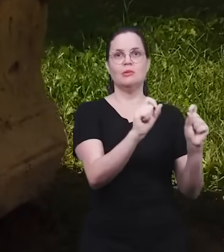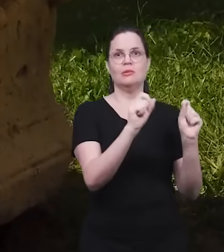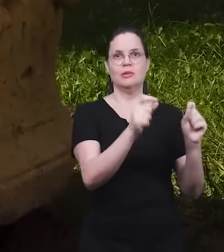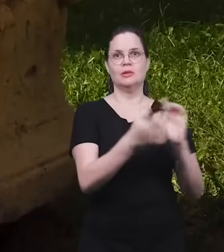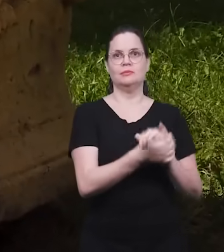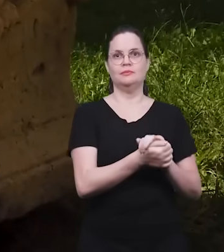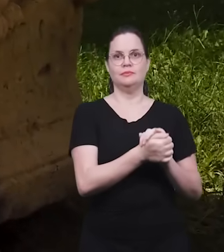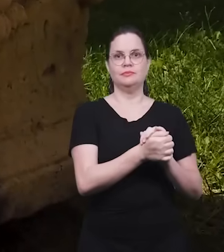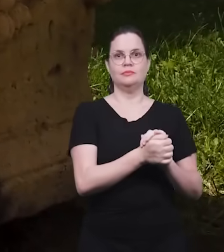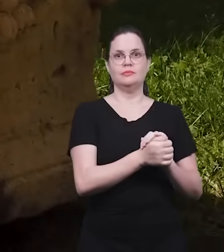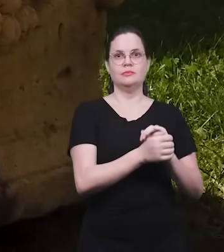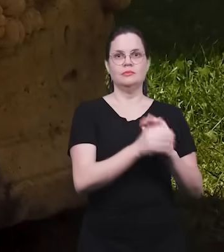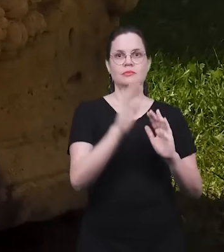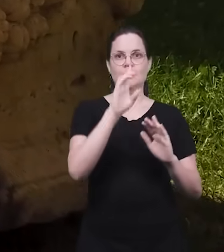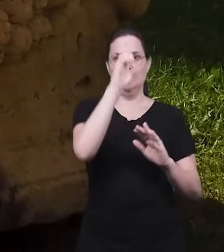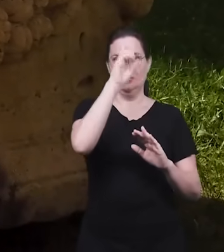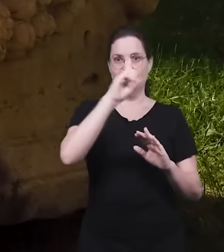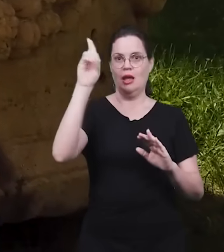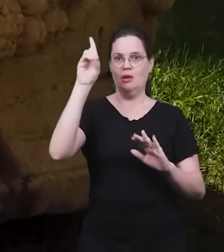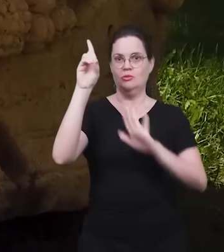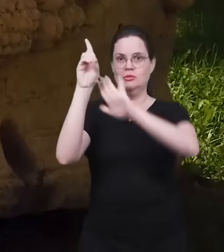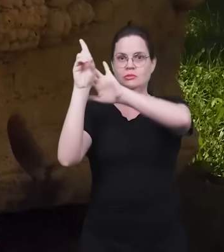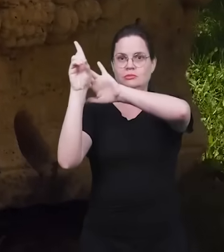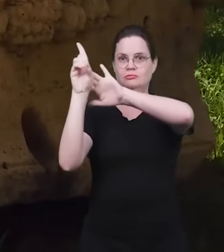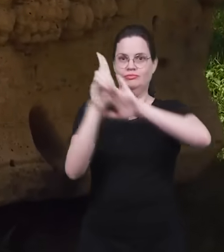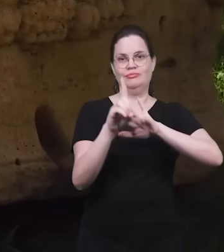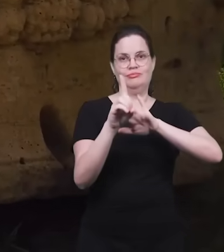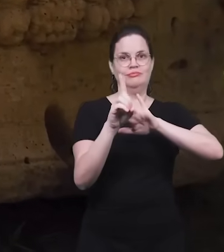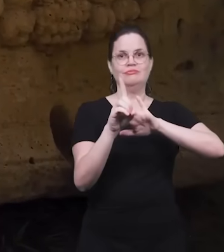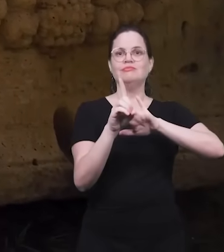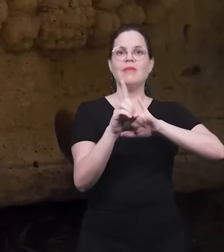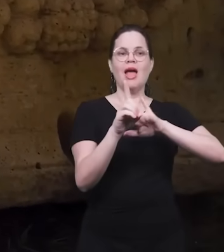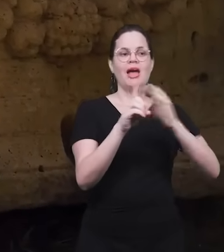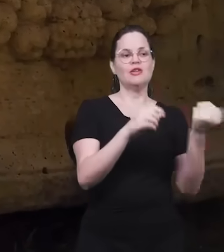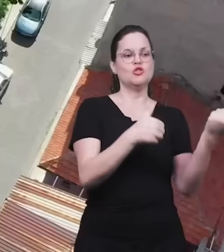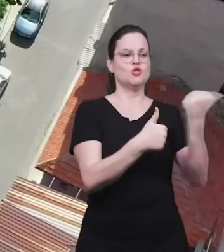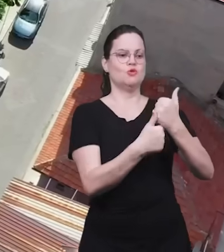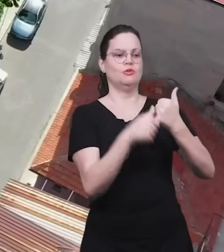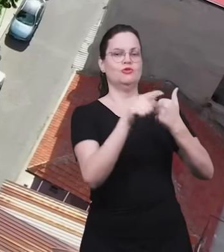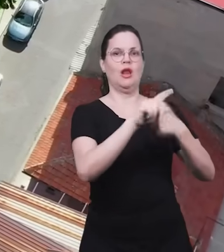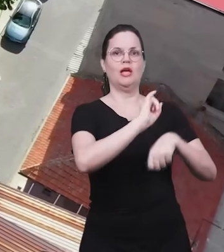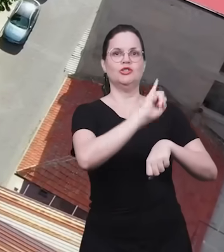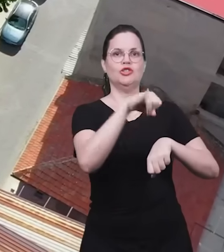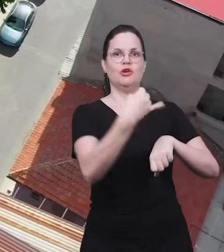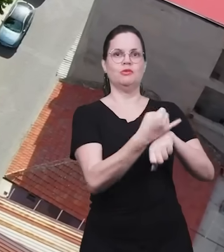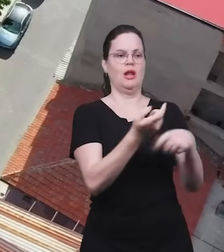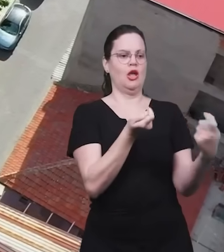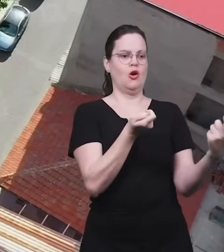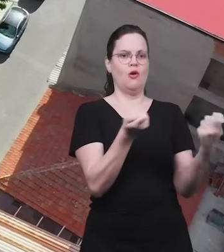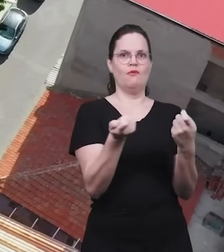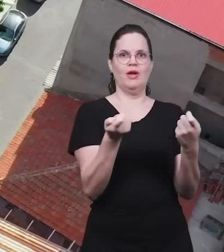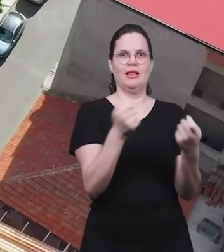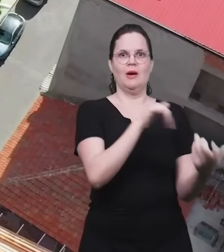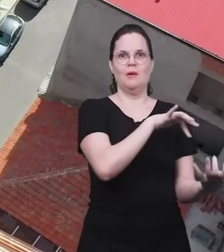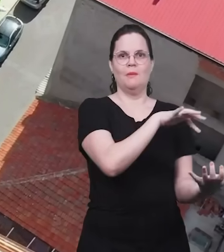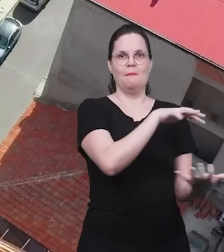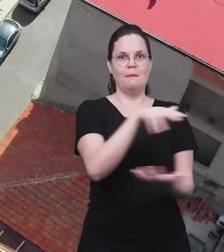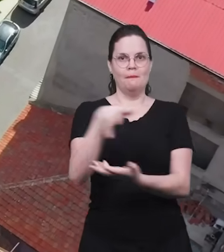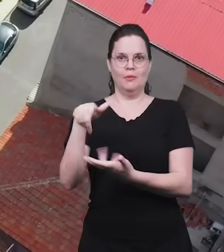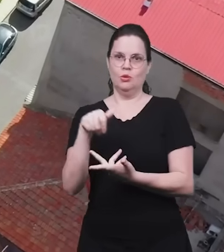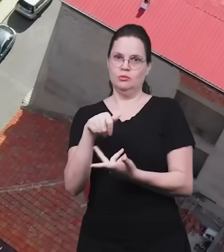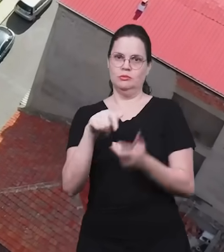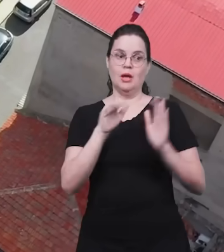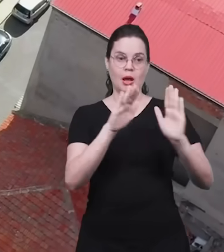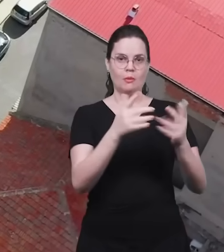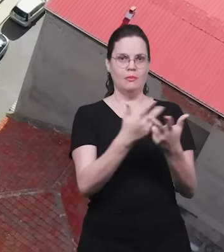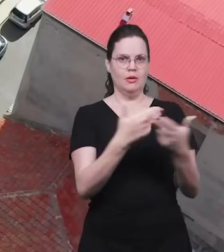de sentar no trono de Jerusalém e governar o mundo. Isso é uma parte que as pessoas